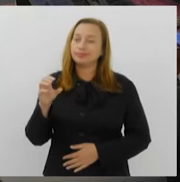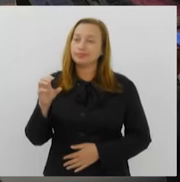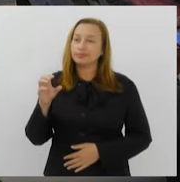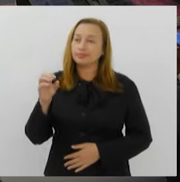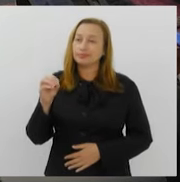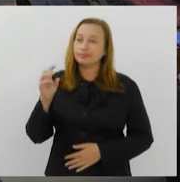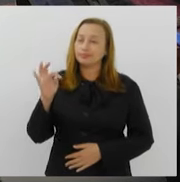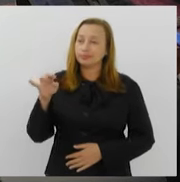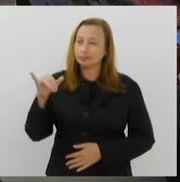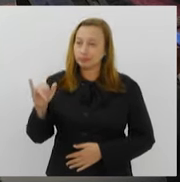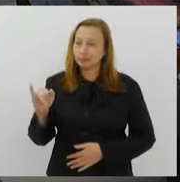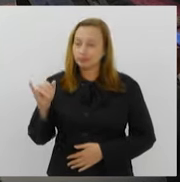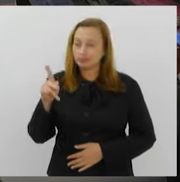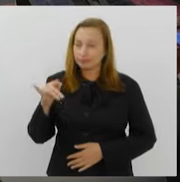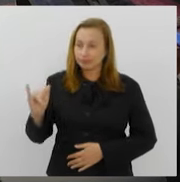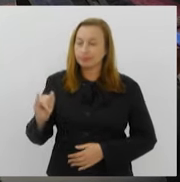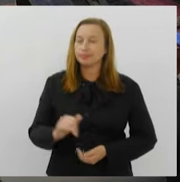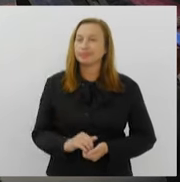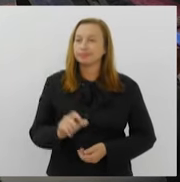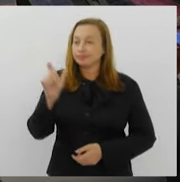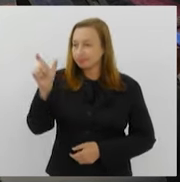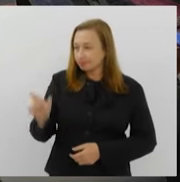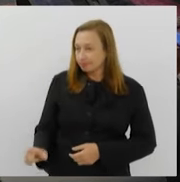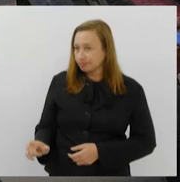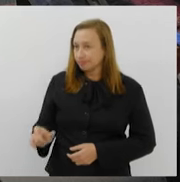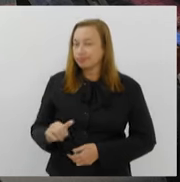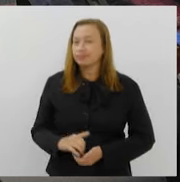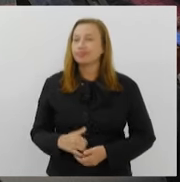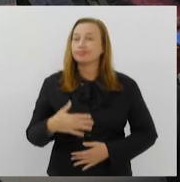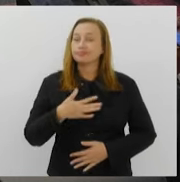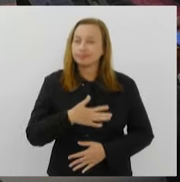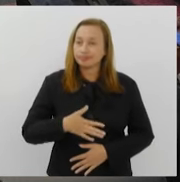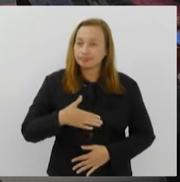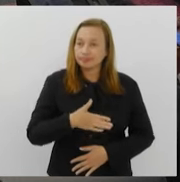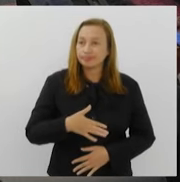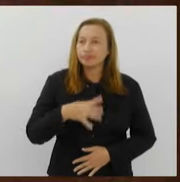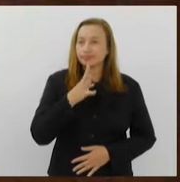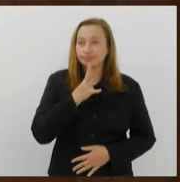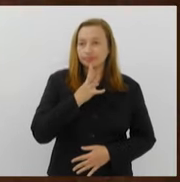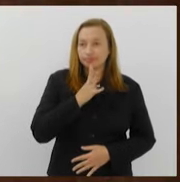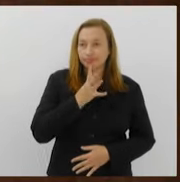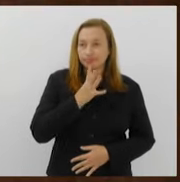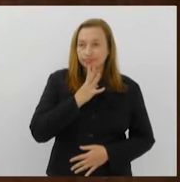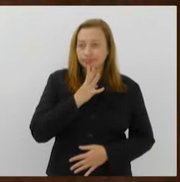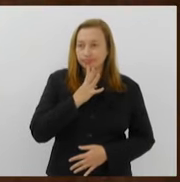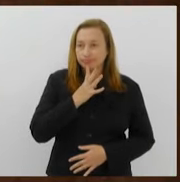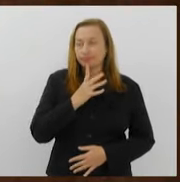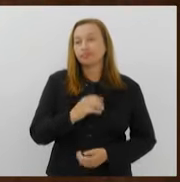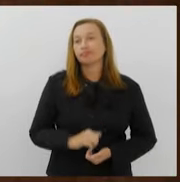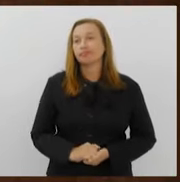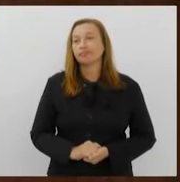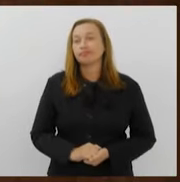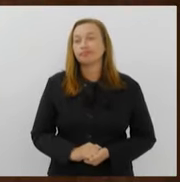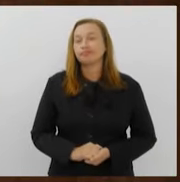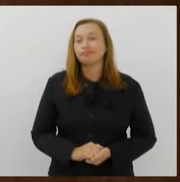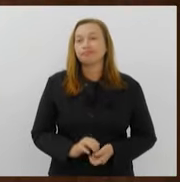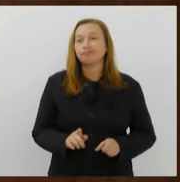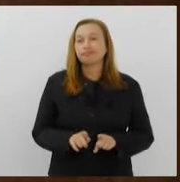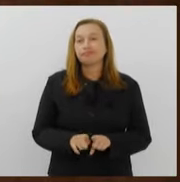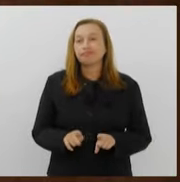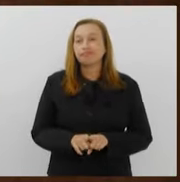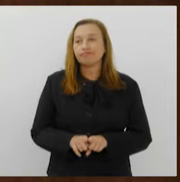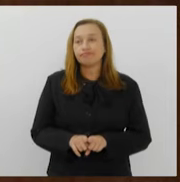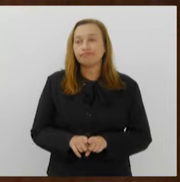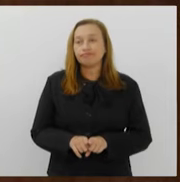que tive o prazer de conhecer, e ao mesmo tempo que ele